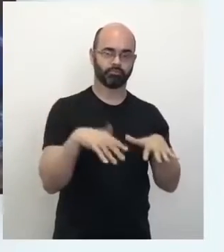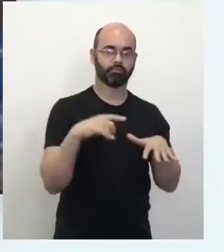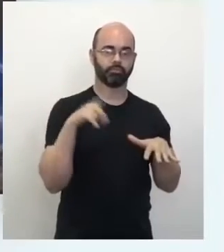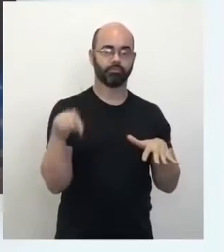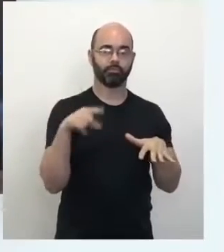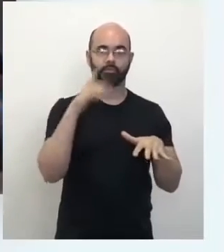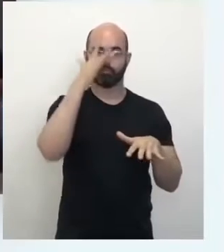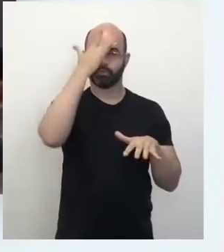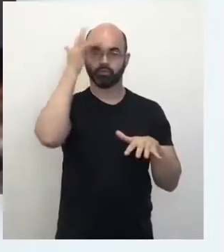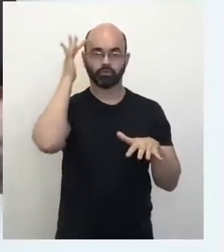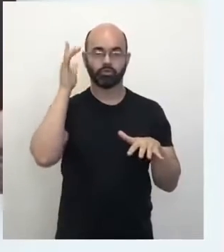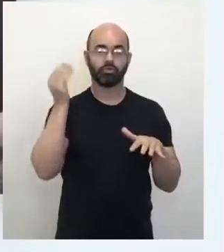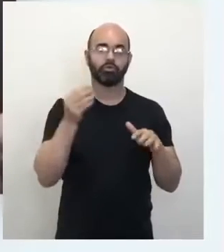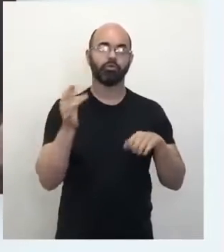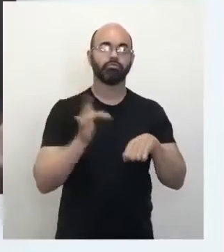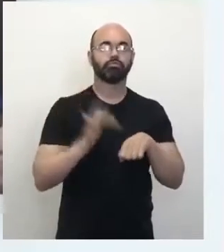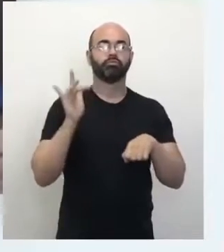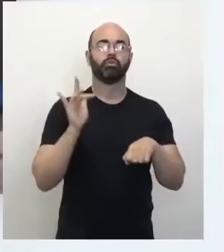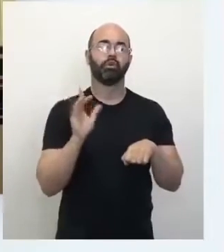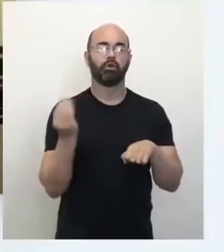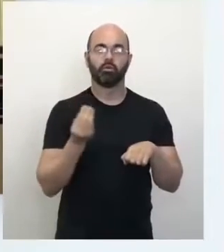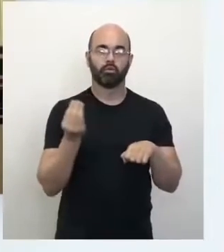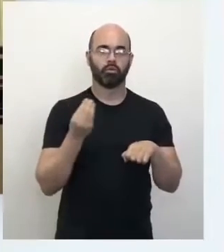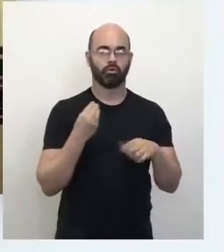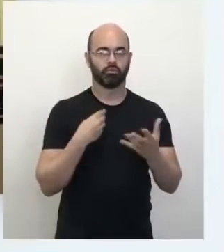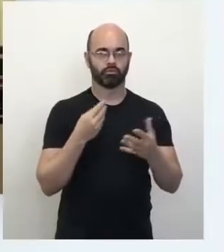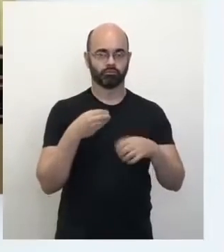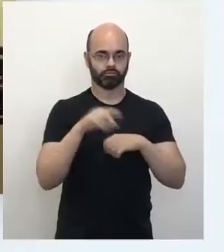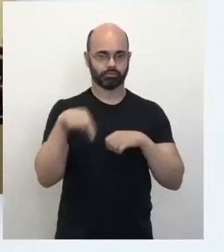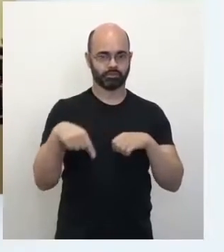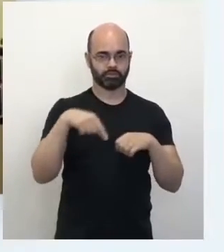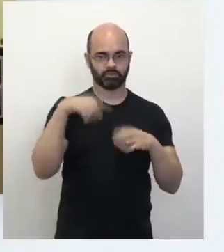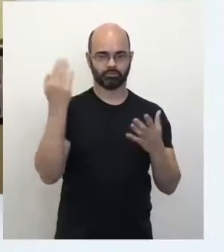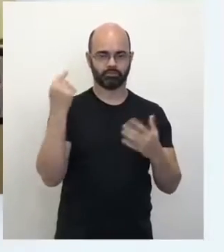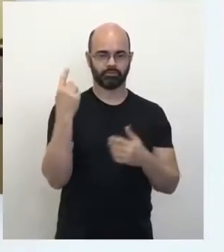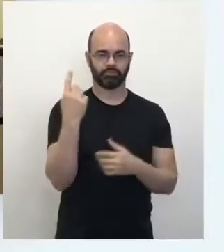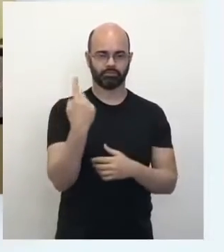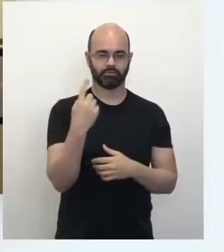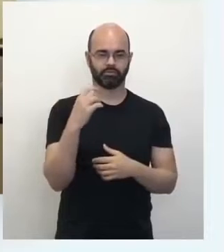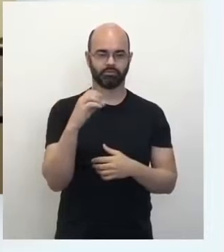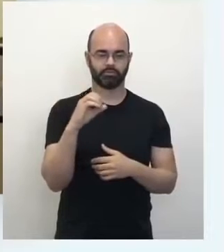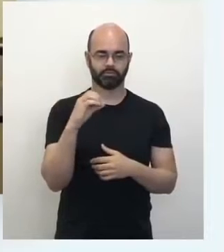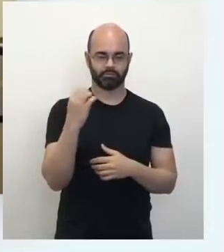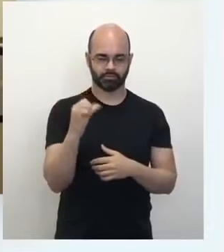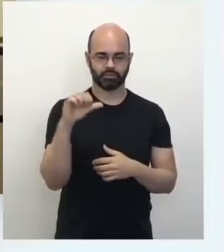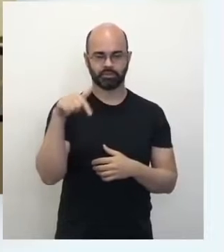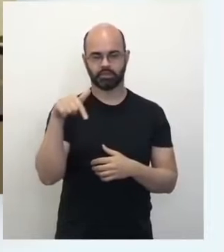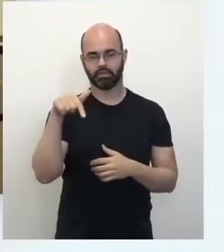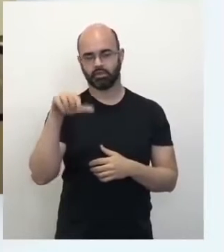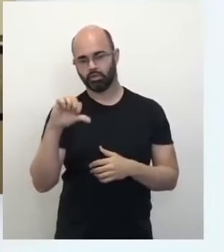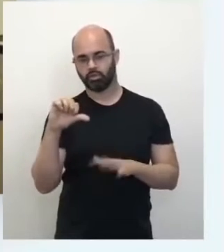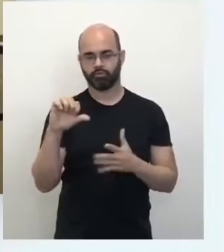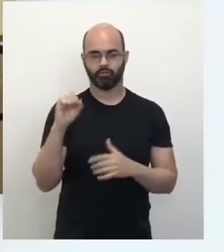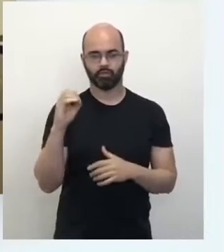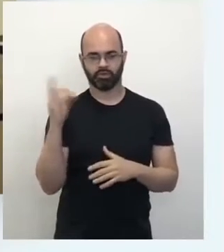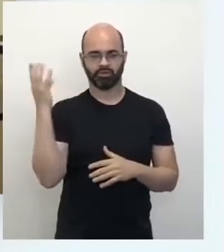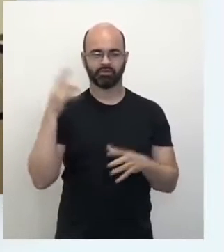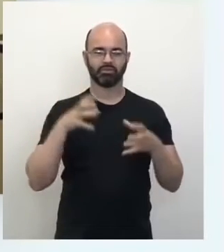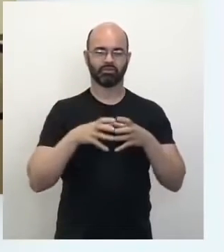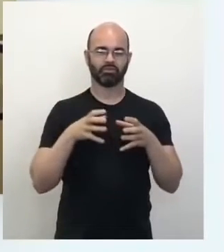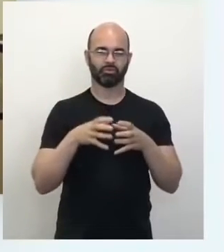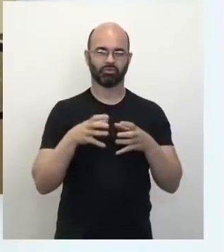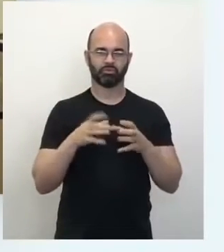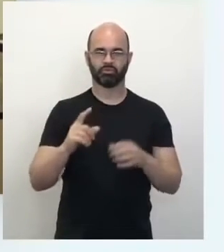tocado. No entanto, o Estatuto do Estrangeiro atual data de 79 e 80, do período da ditadura militar, e